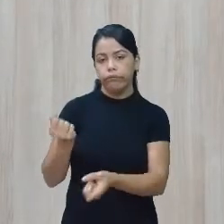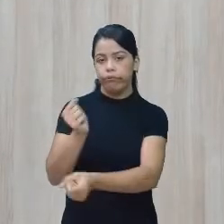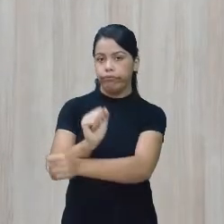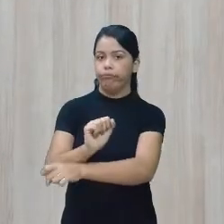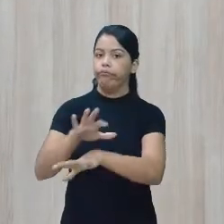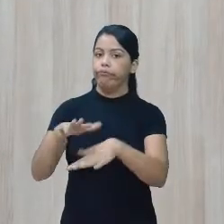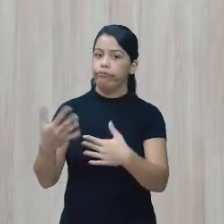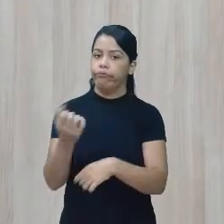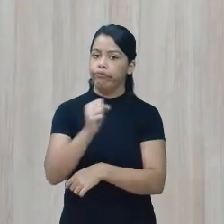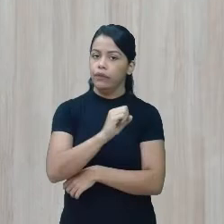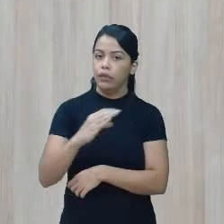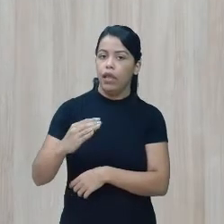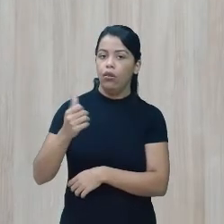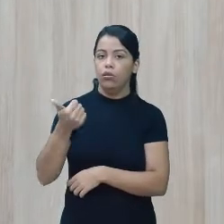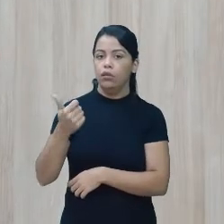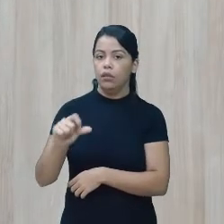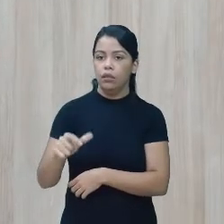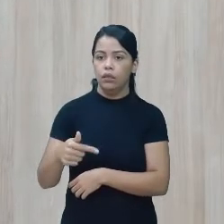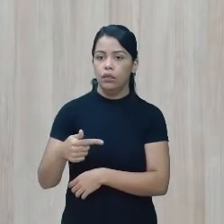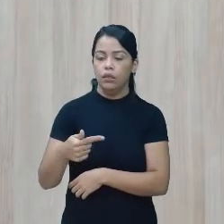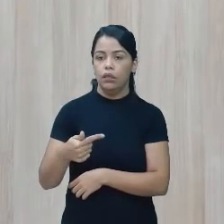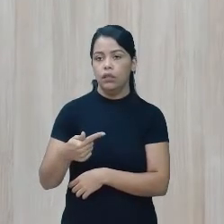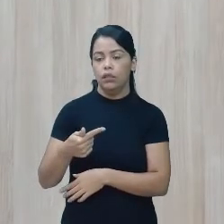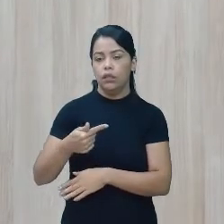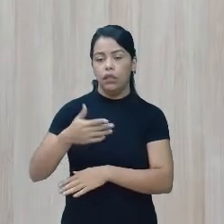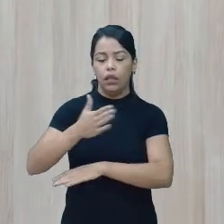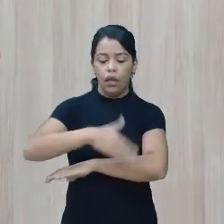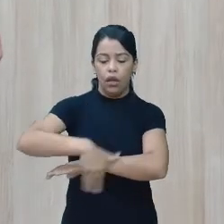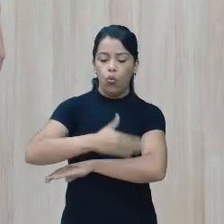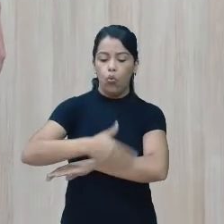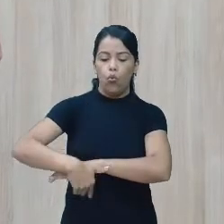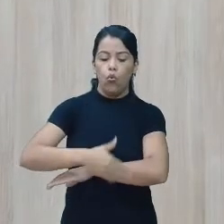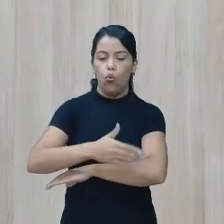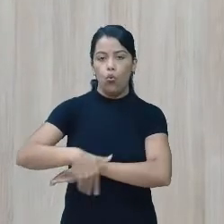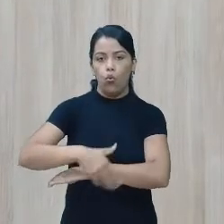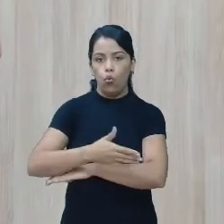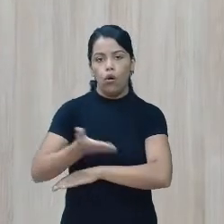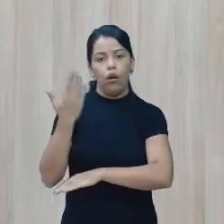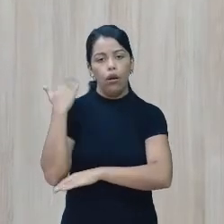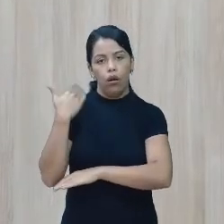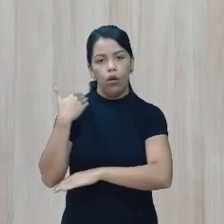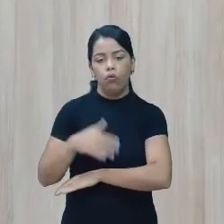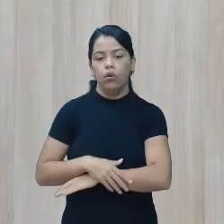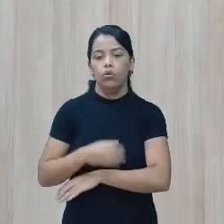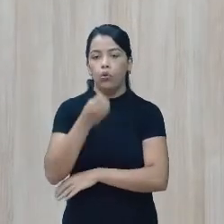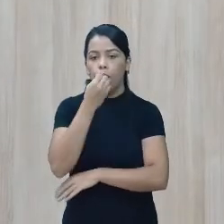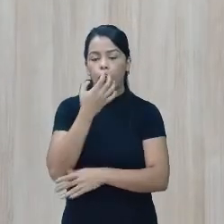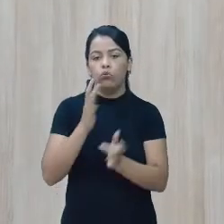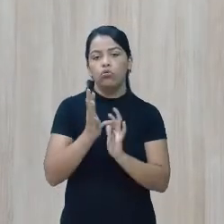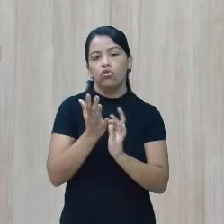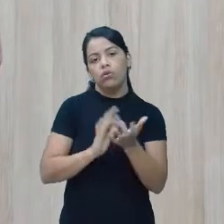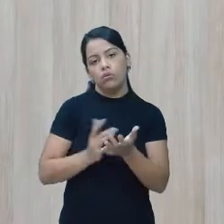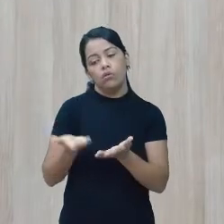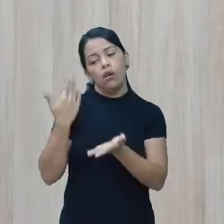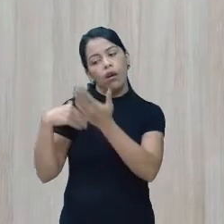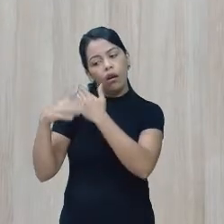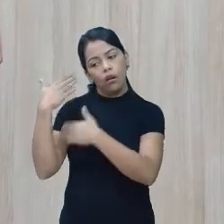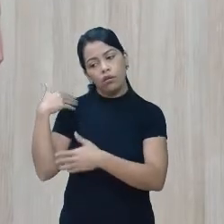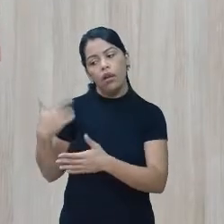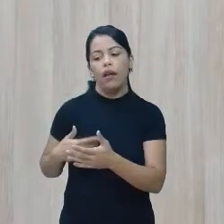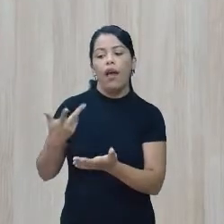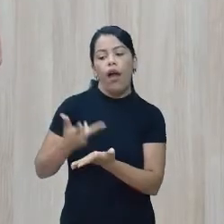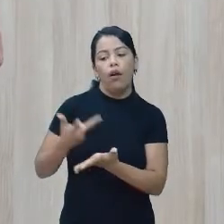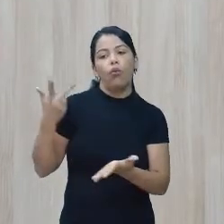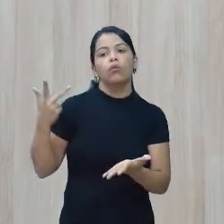século XVII, a Rua do Bom Jesus, a atual Rua do Bom Jesus, ou Rua dos Judeus, era onde, né, se realizou